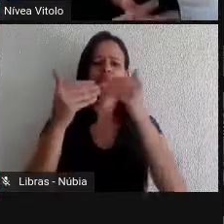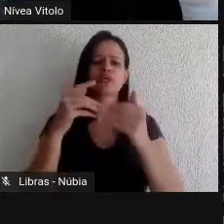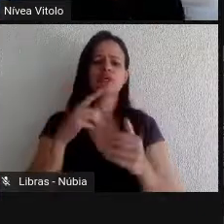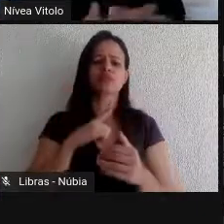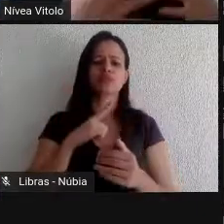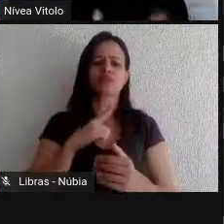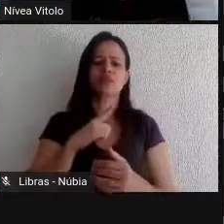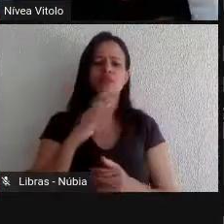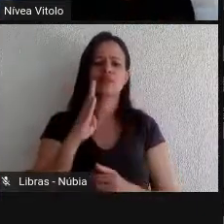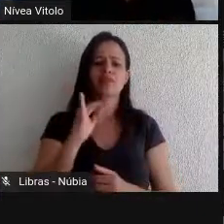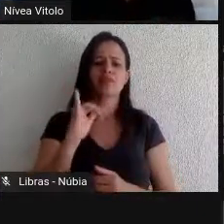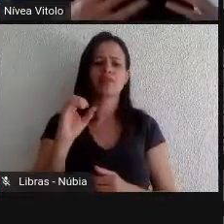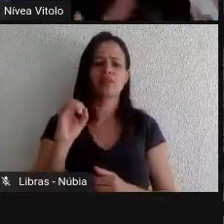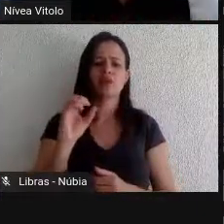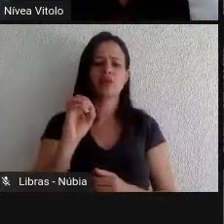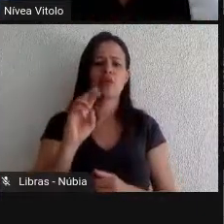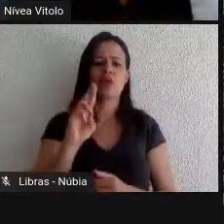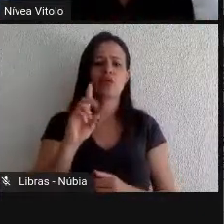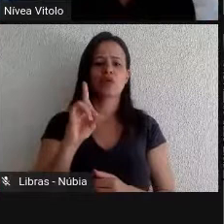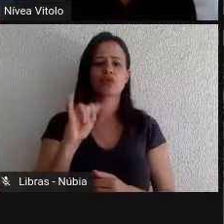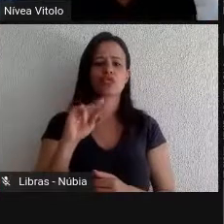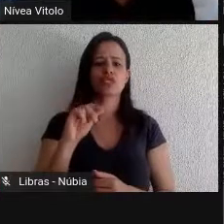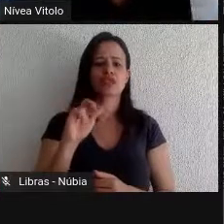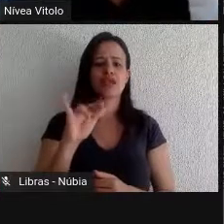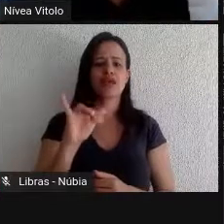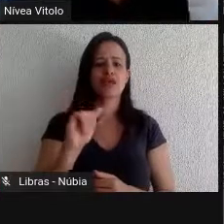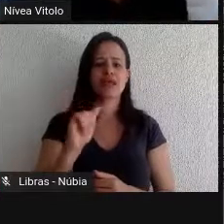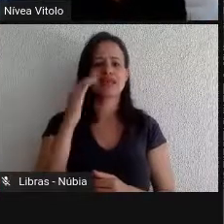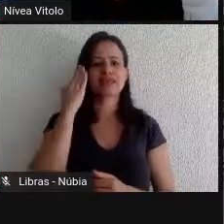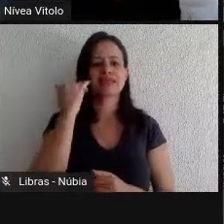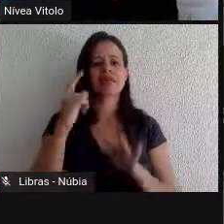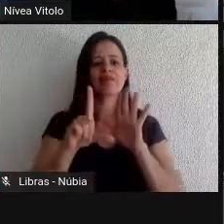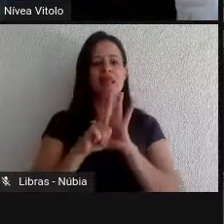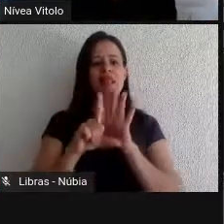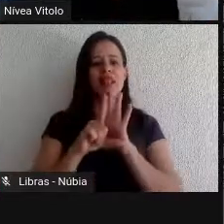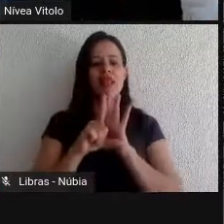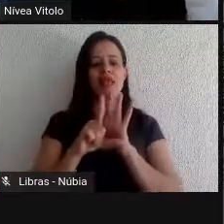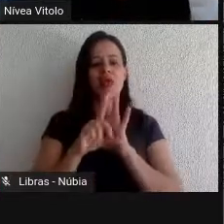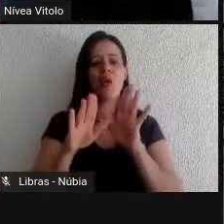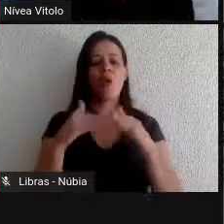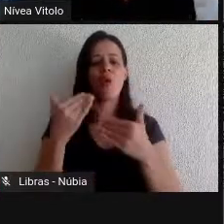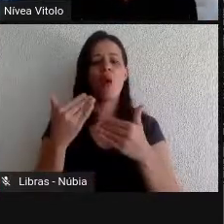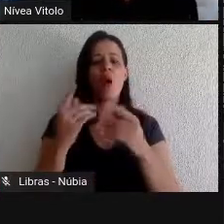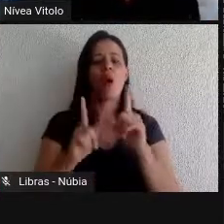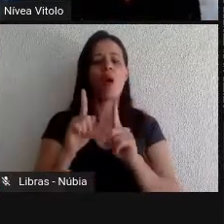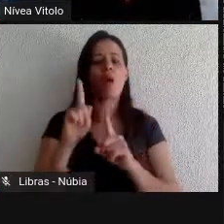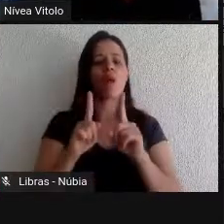ordinária, que é a que trata dos projetos de lei e das medidas provisórias,